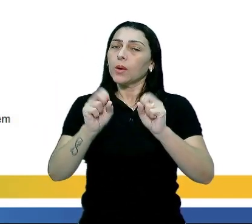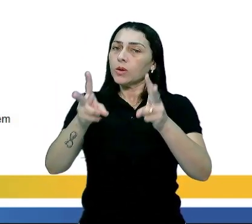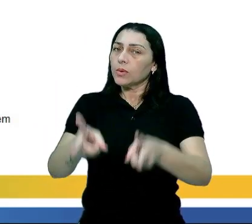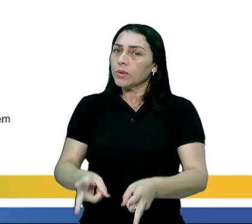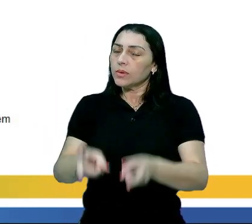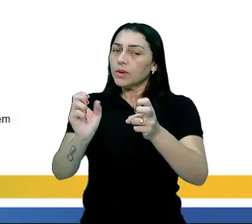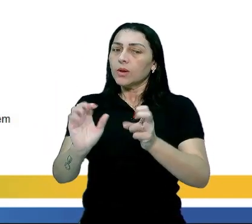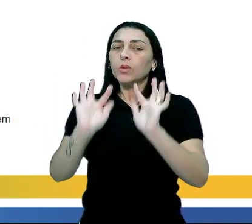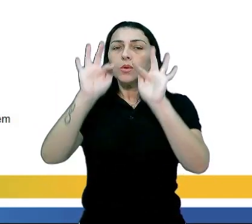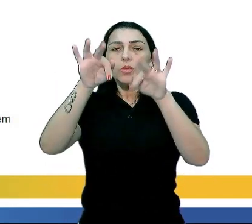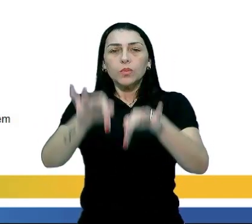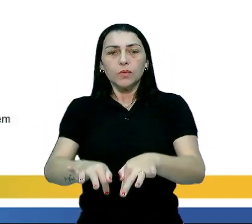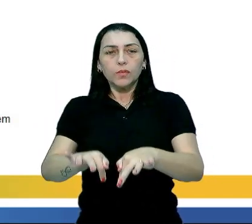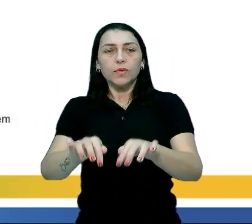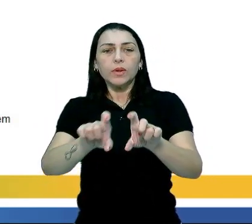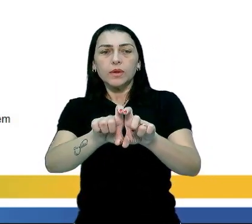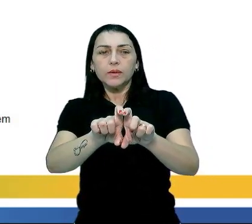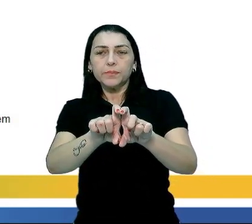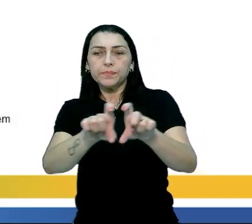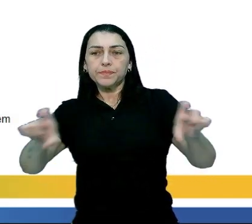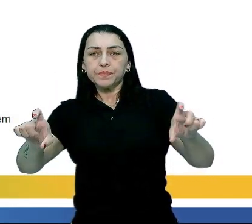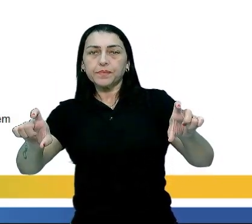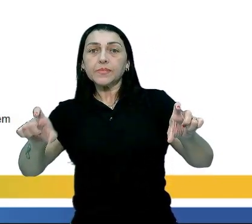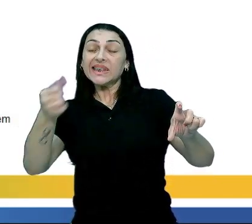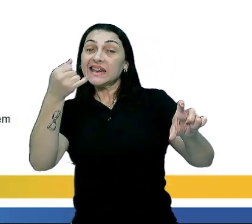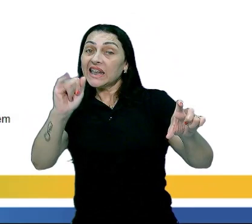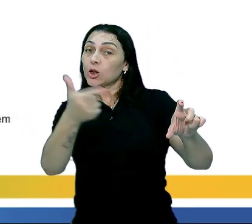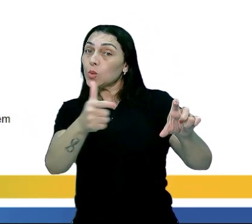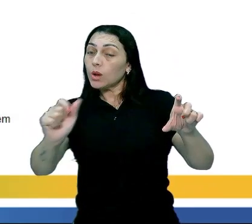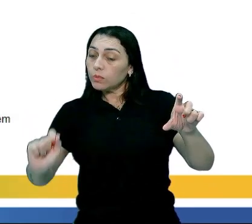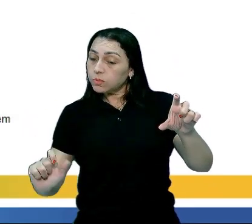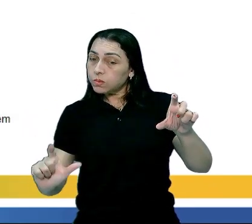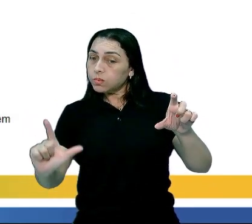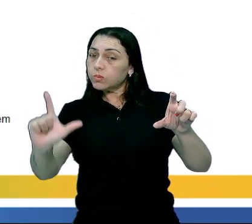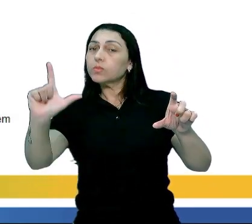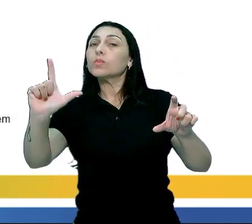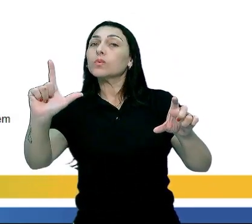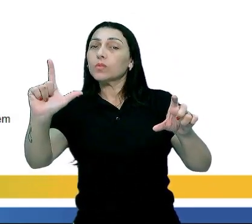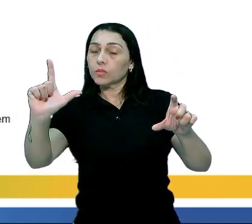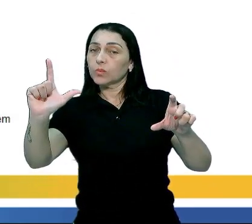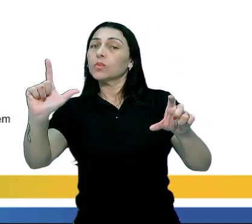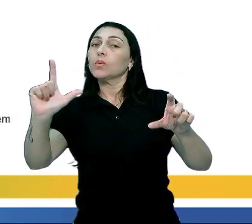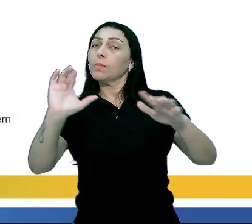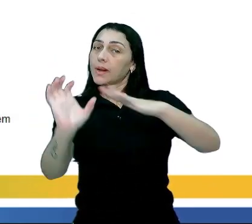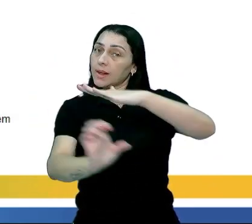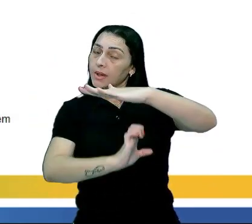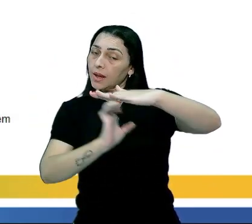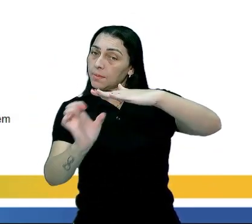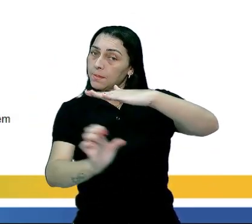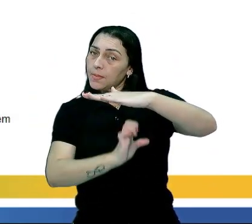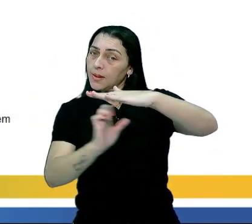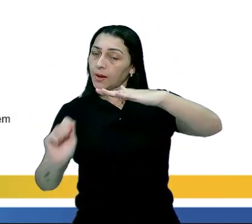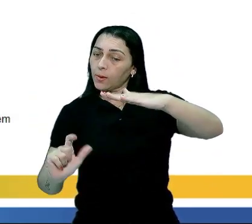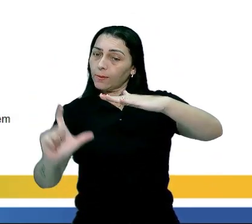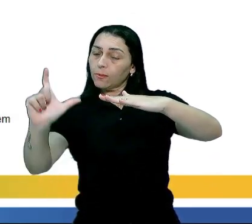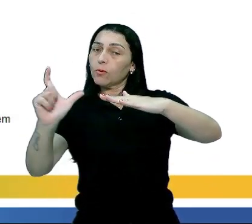perceber, logo no finalzinho da citação, se não existe, para uma